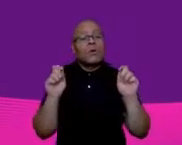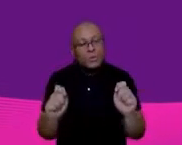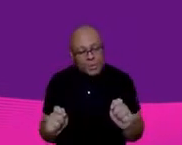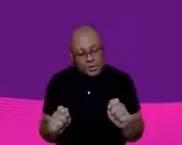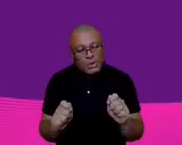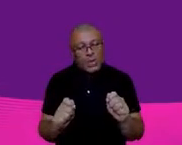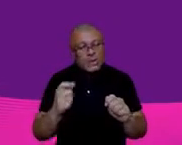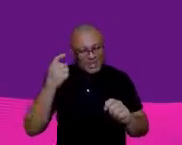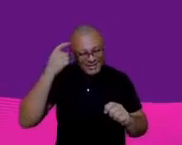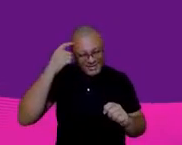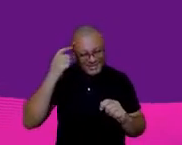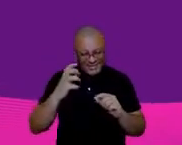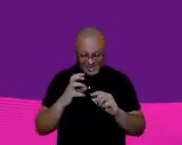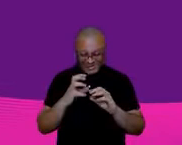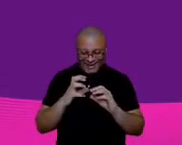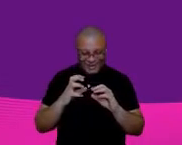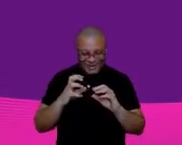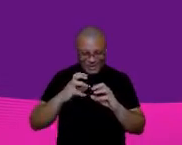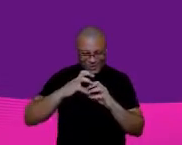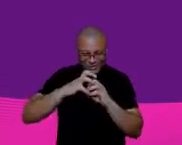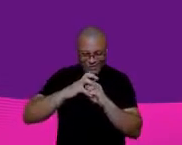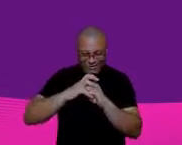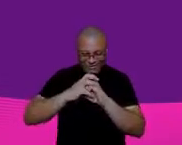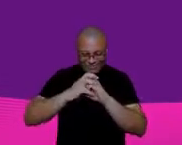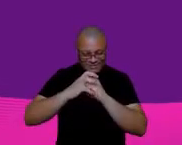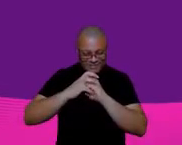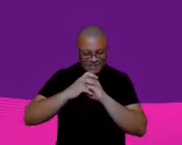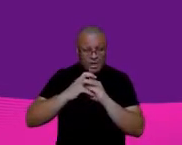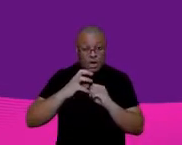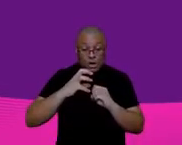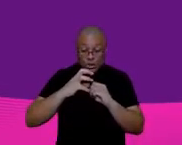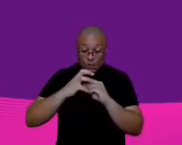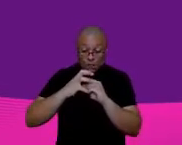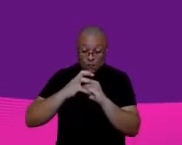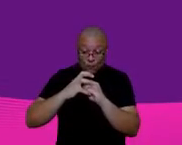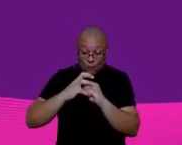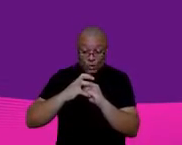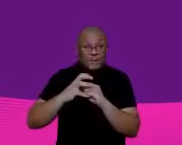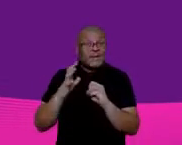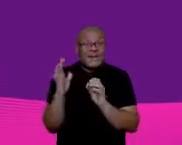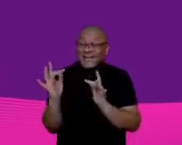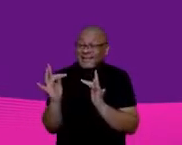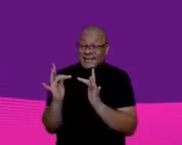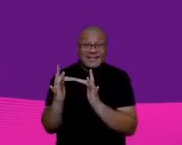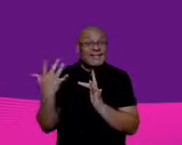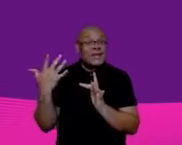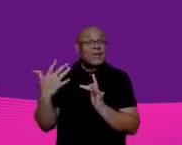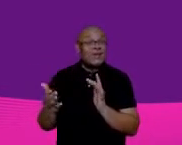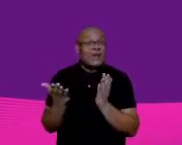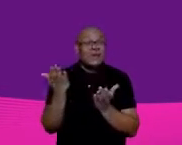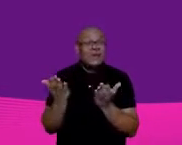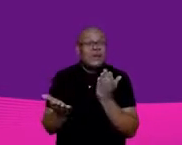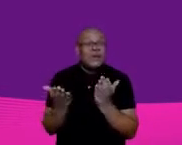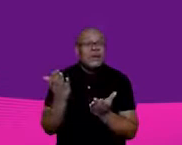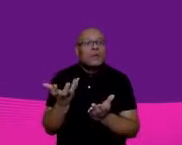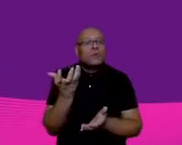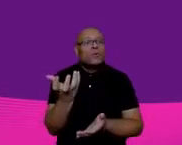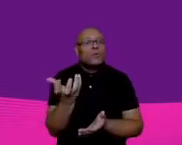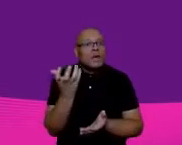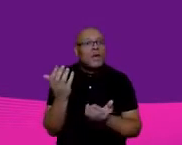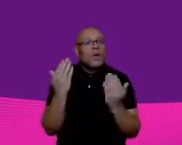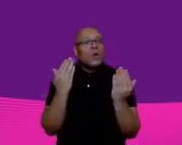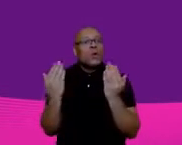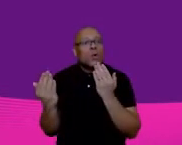esse pino. Vou fazer a colocação bem equilibrado, o que eu quero, comparado com o